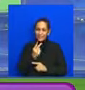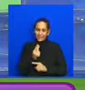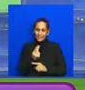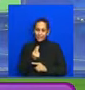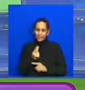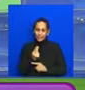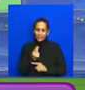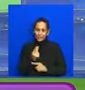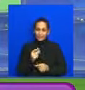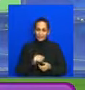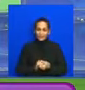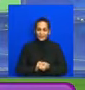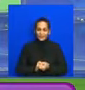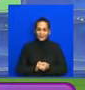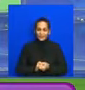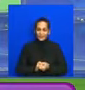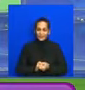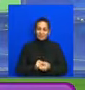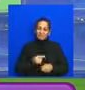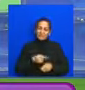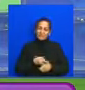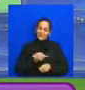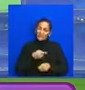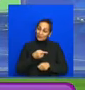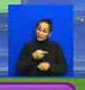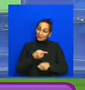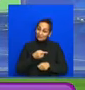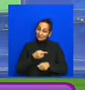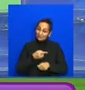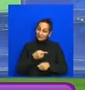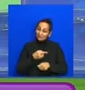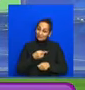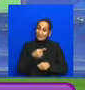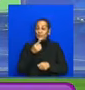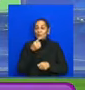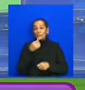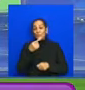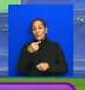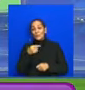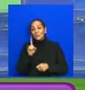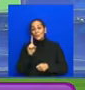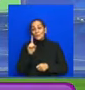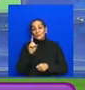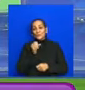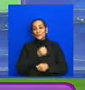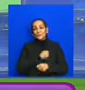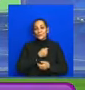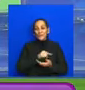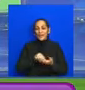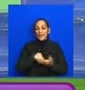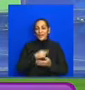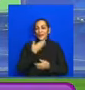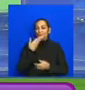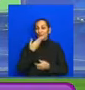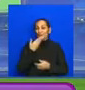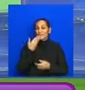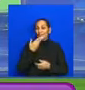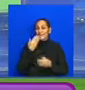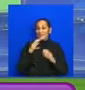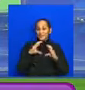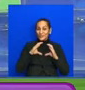12. Amarela, número 12. E agora, o 15º e último número da Loto